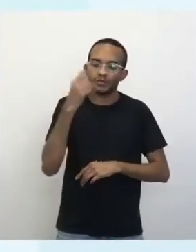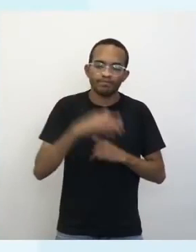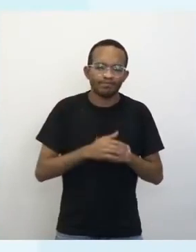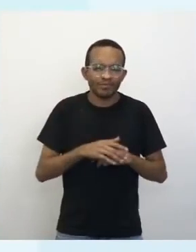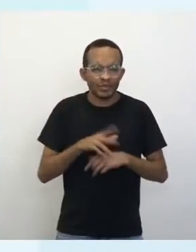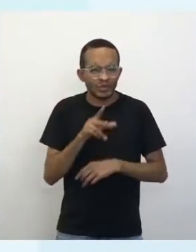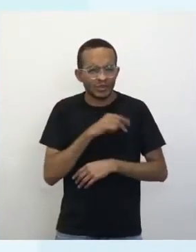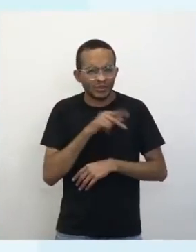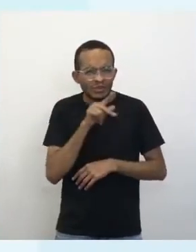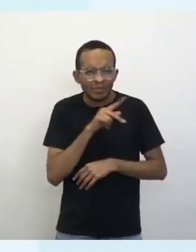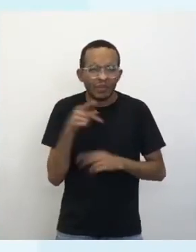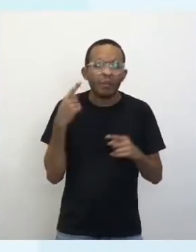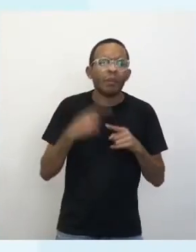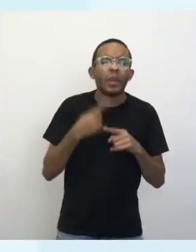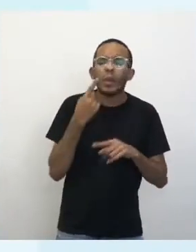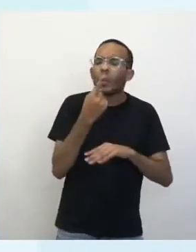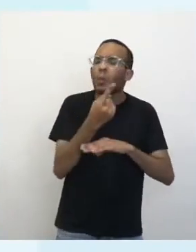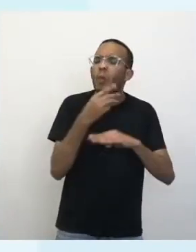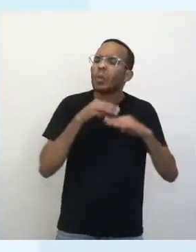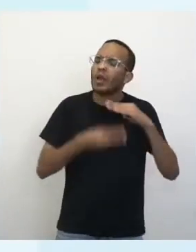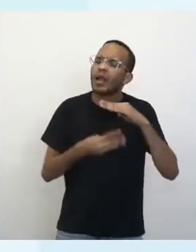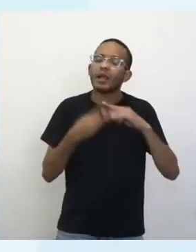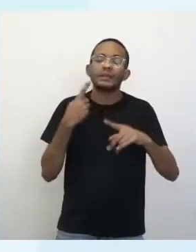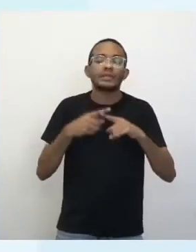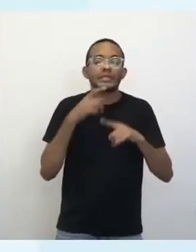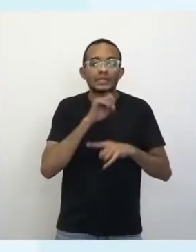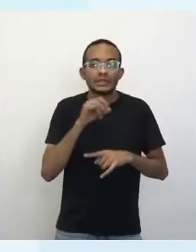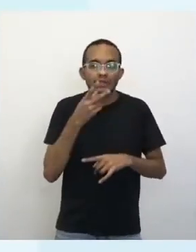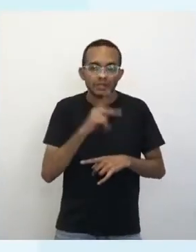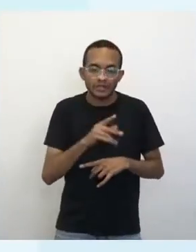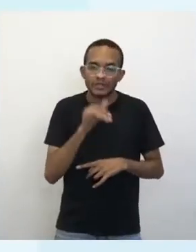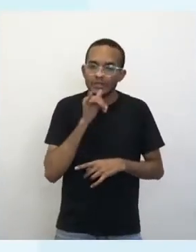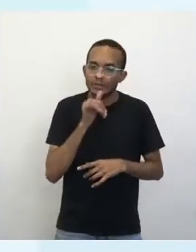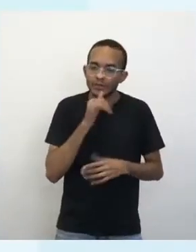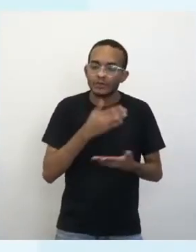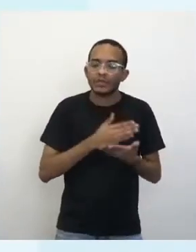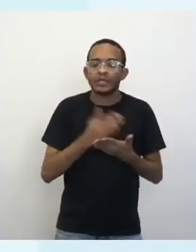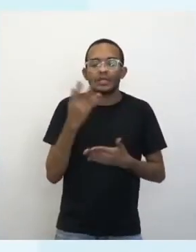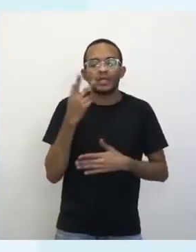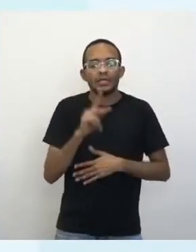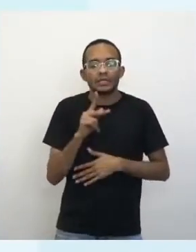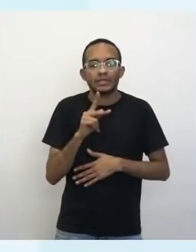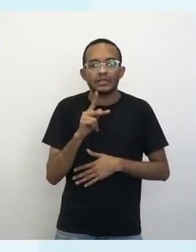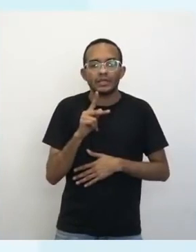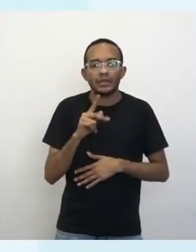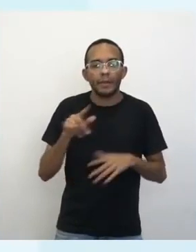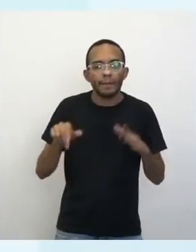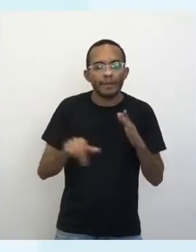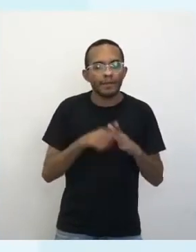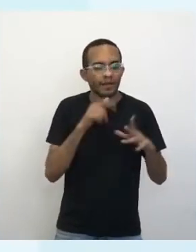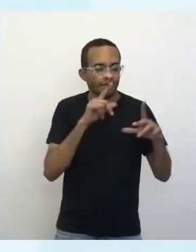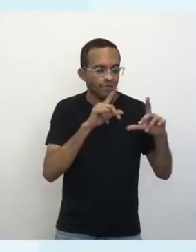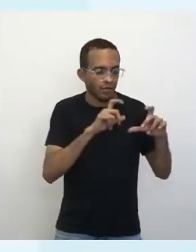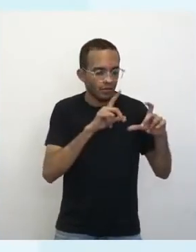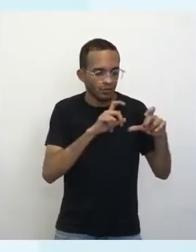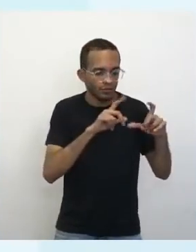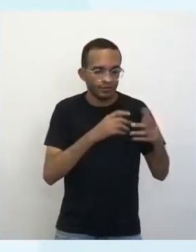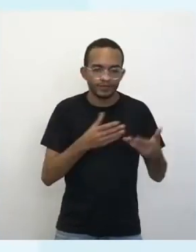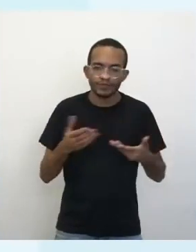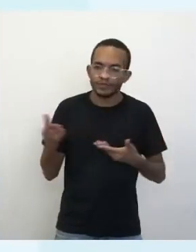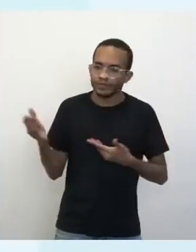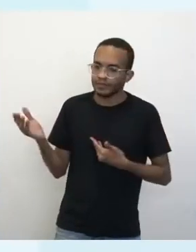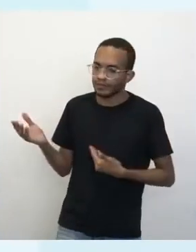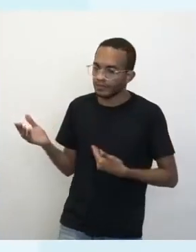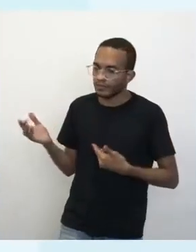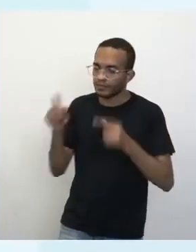você fala, nossa, professora, por que 1/3? Porque se você pegar essa primeira figura, né, que eu posso